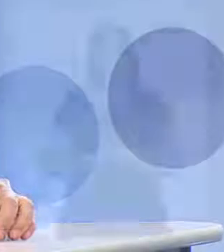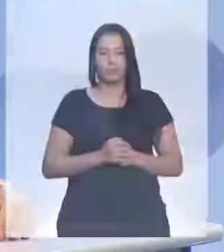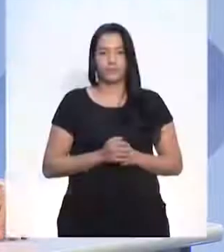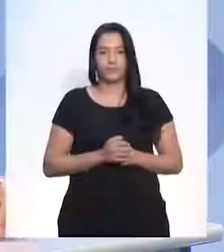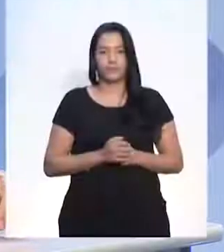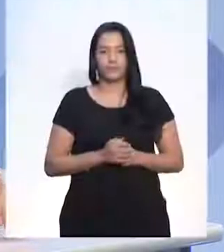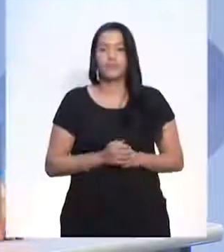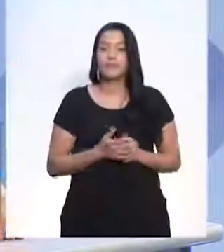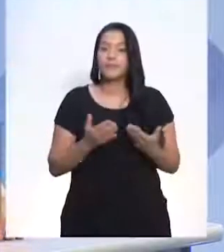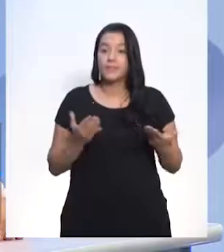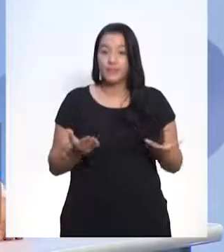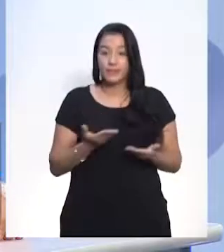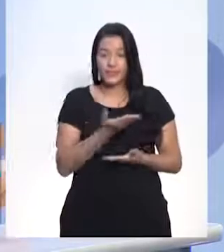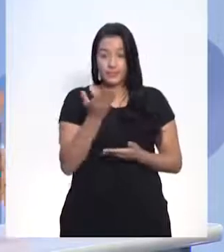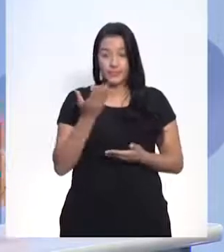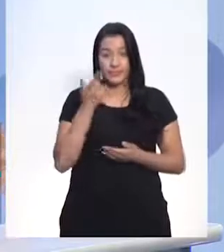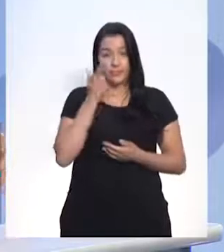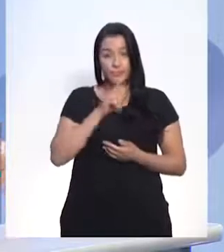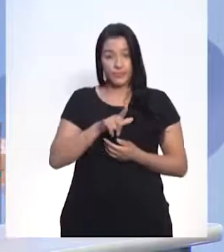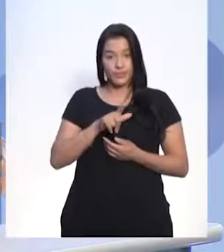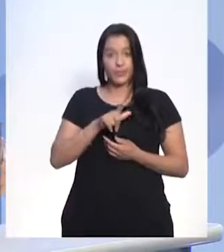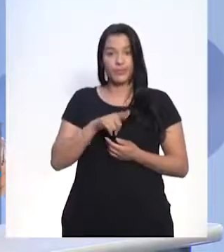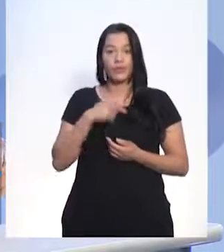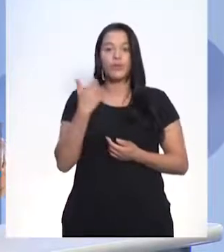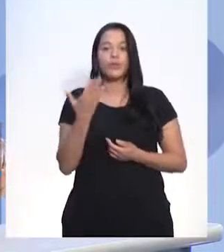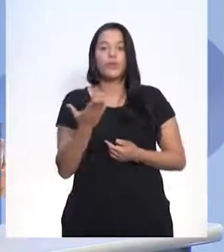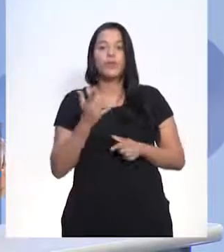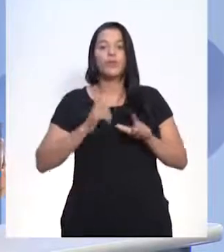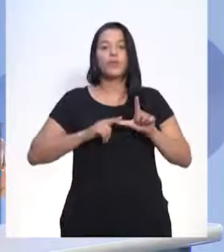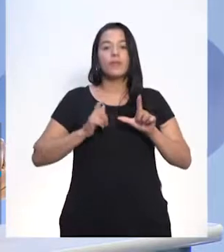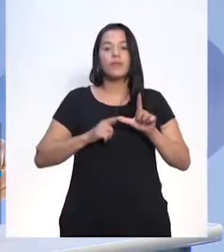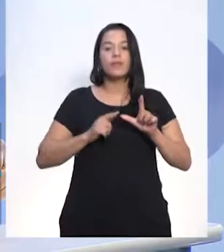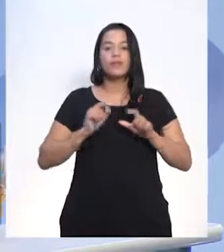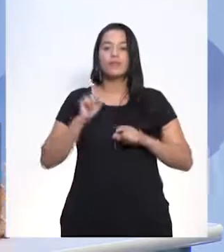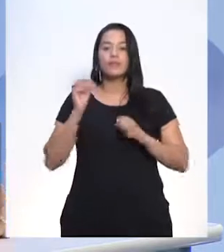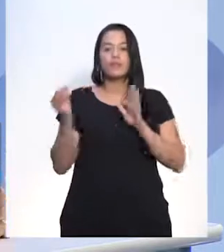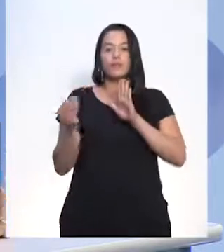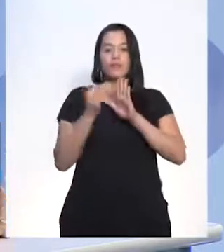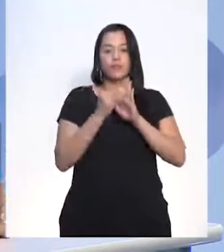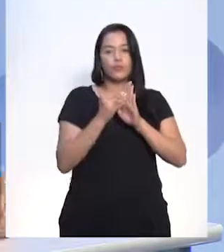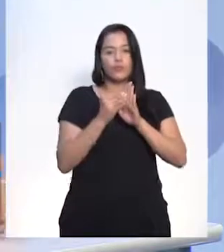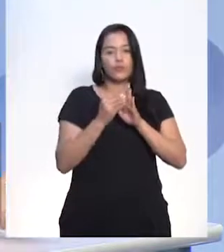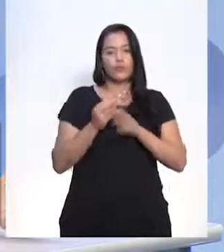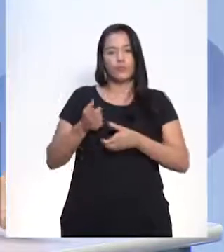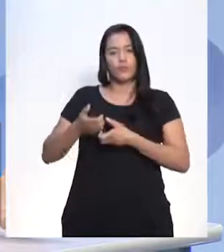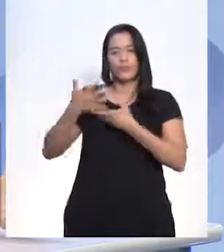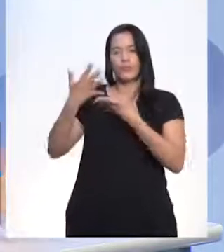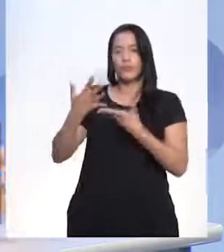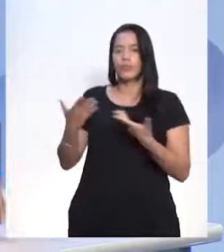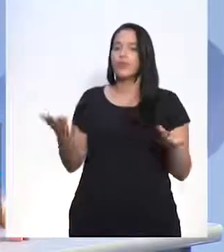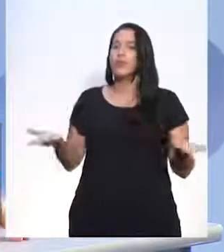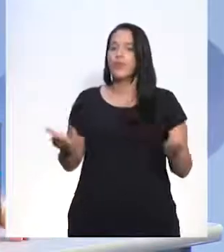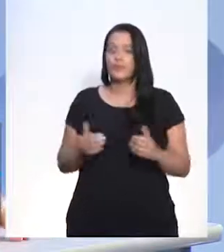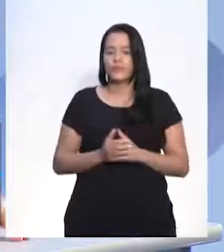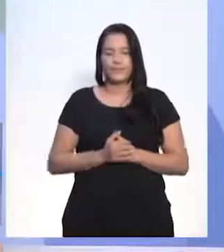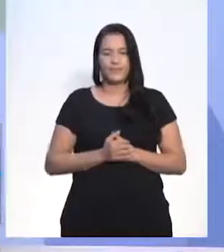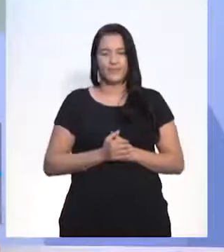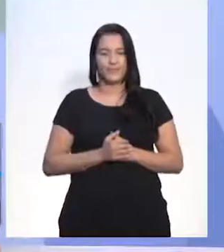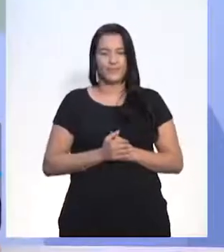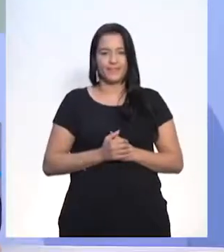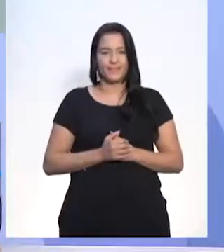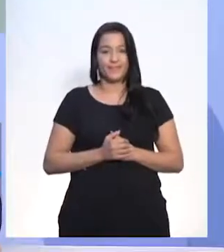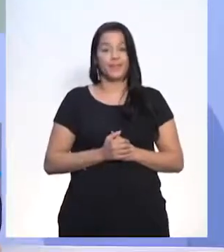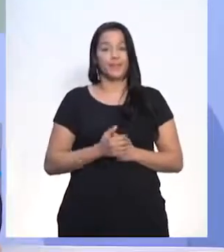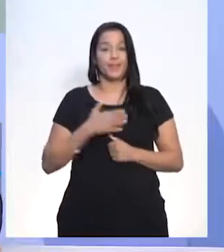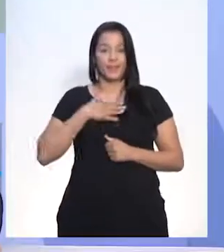E aí, você conseguiu? Qual letra você marcou lá do chat? Ah, me conta, professora Roberta. Olha, professora Inês,